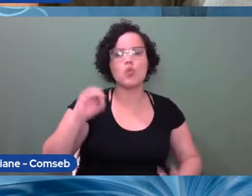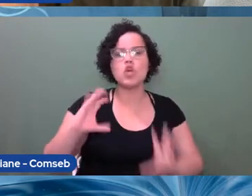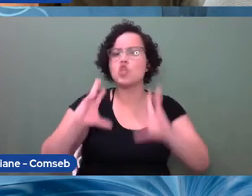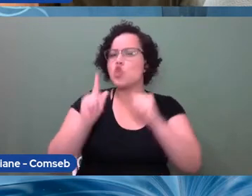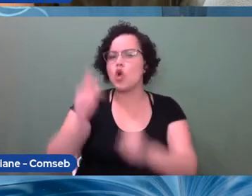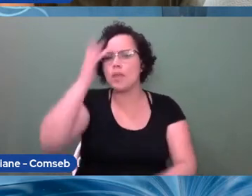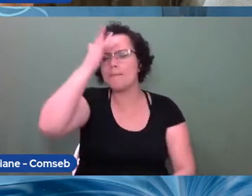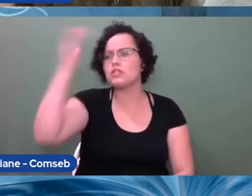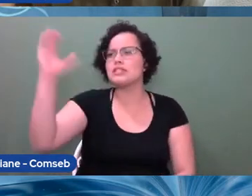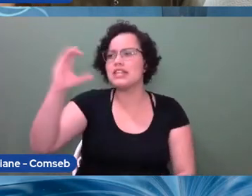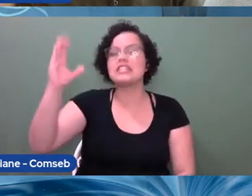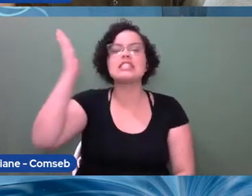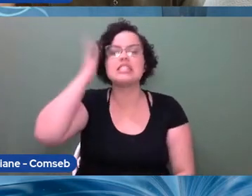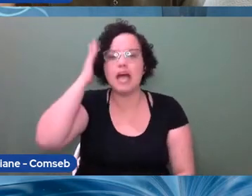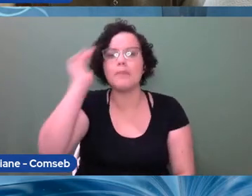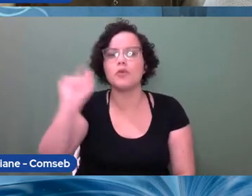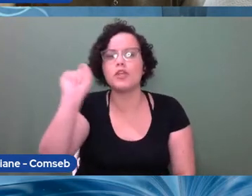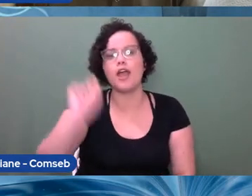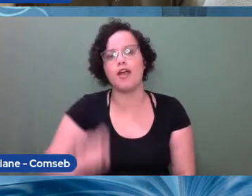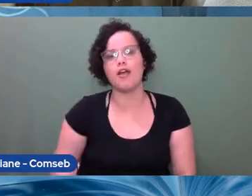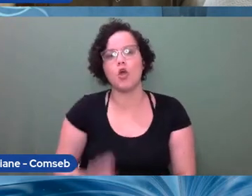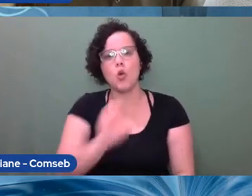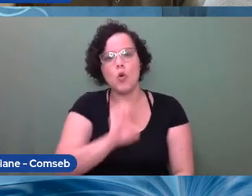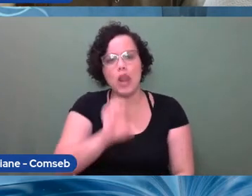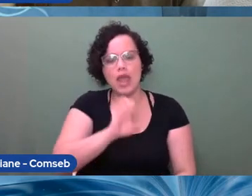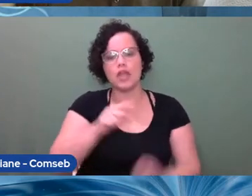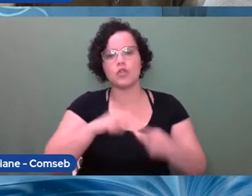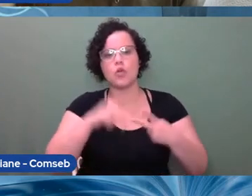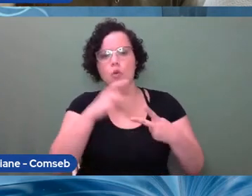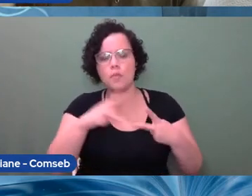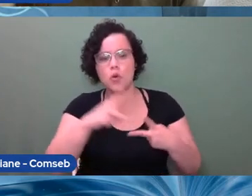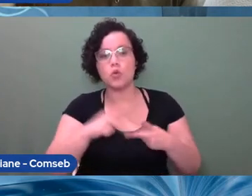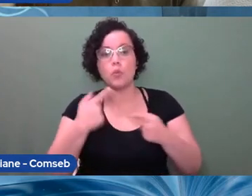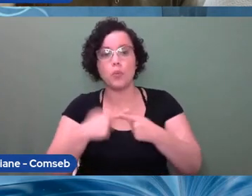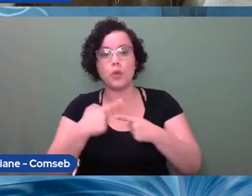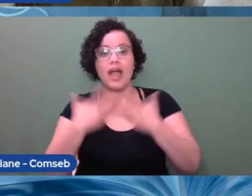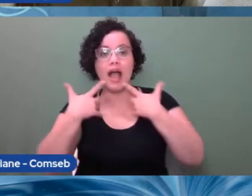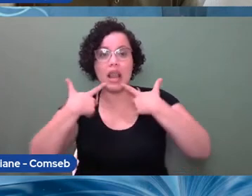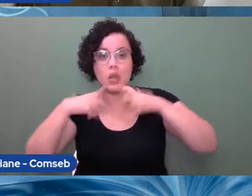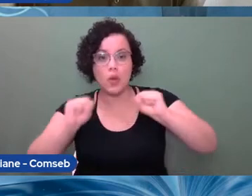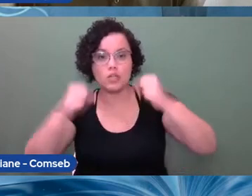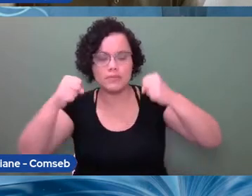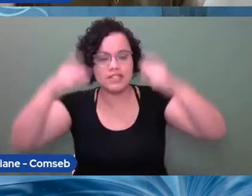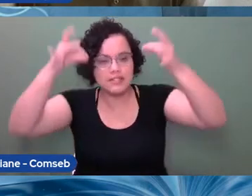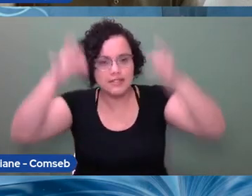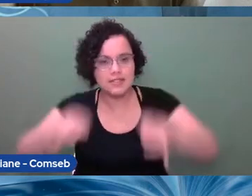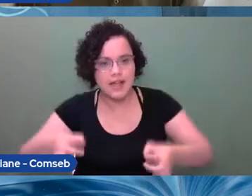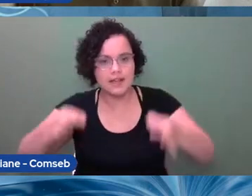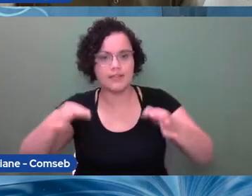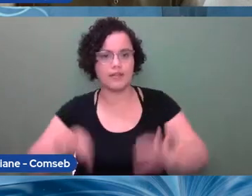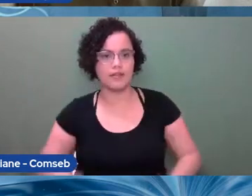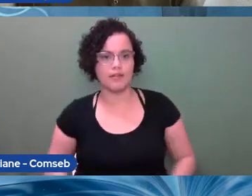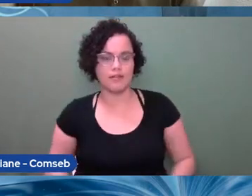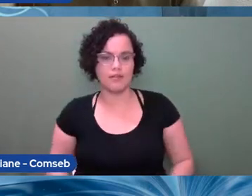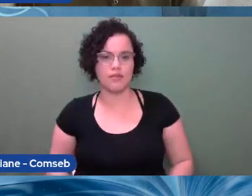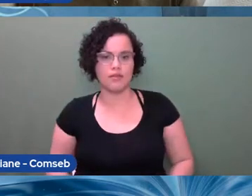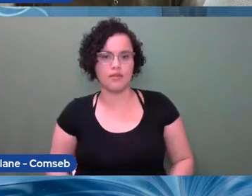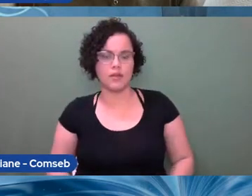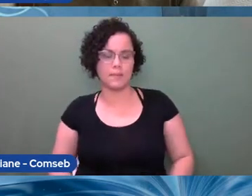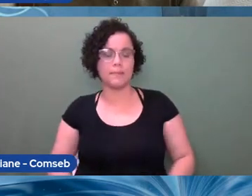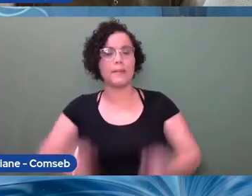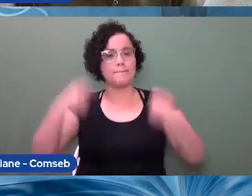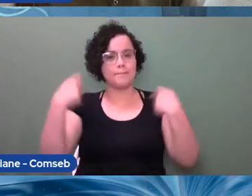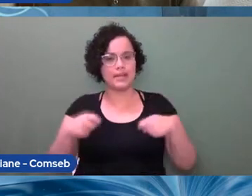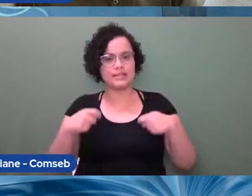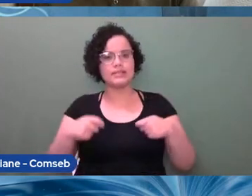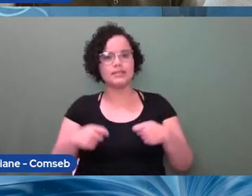falo próton, todo cientista sabe o que é, porque é preciso. A linguagem, para descrever isso aí, é precisa. É preciso